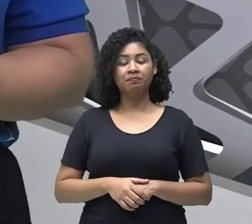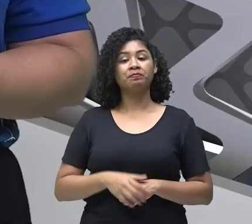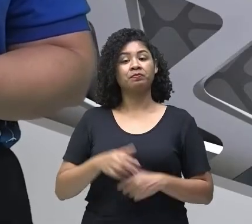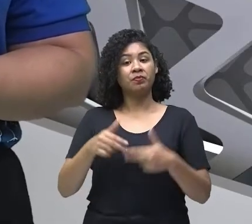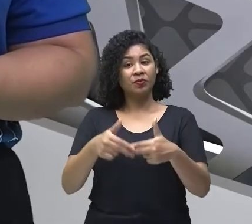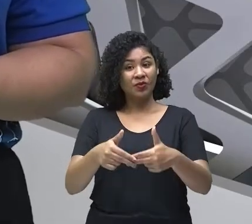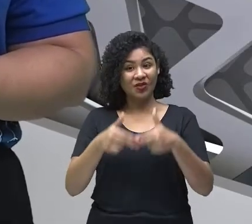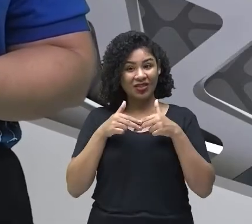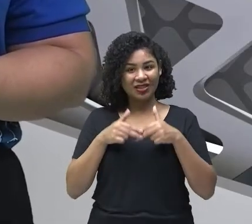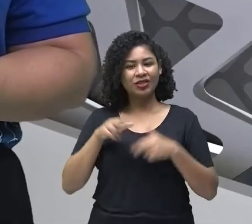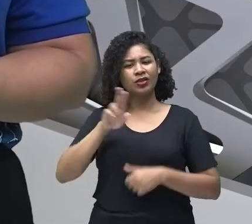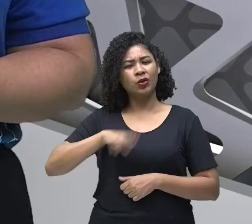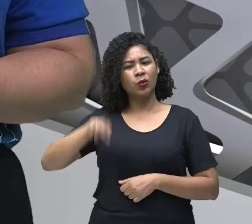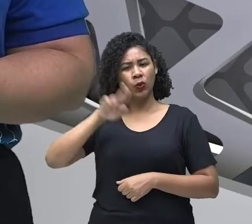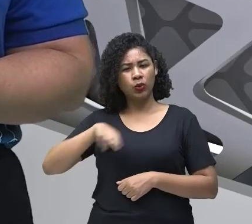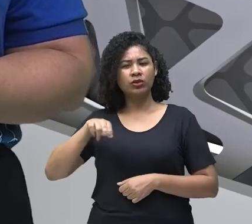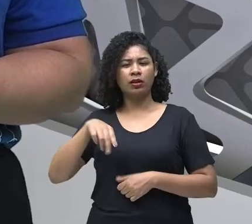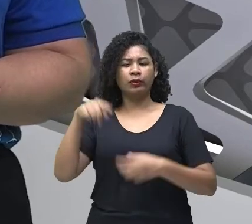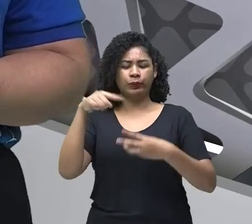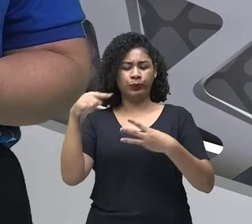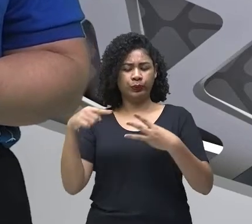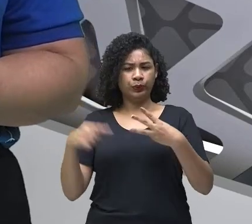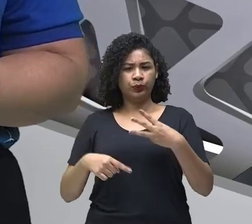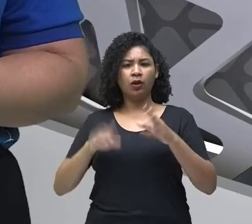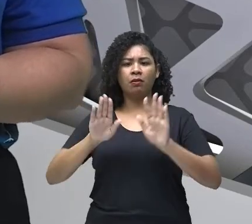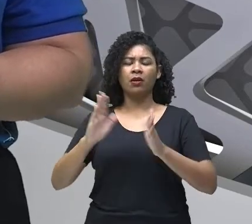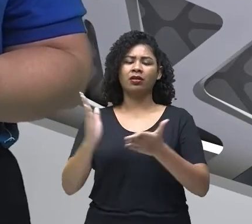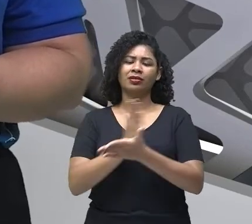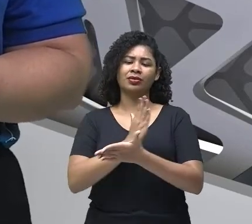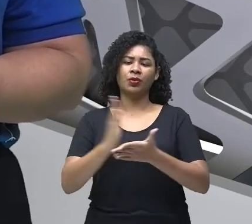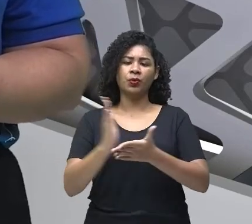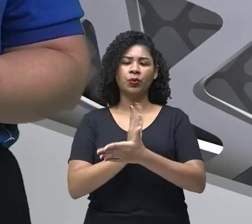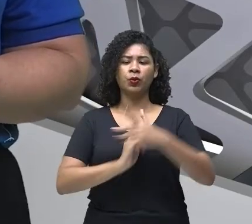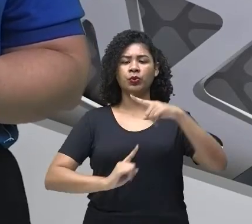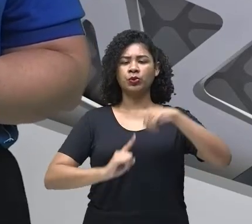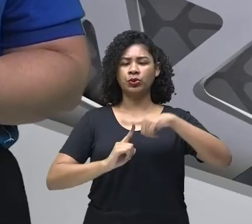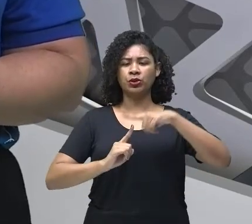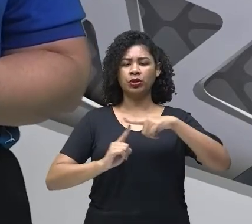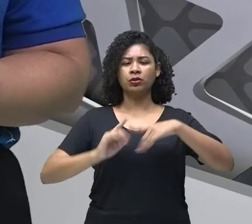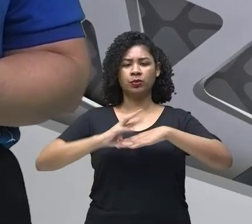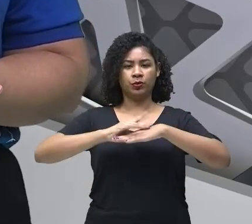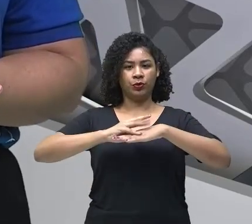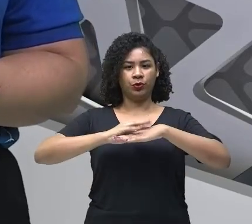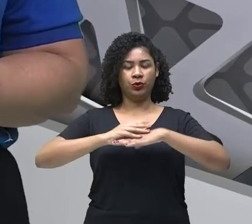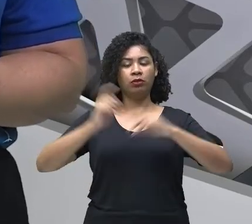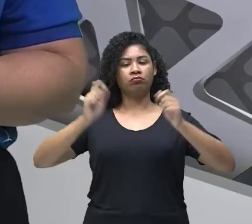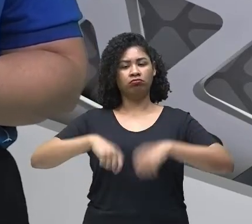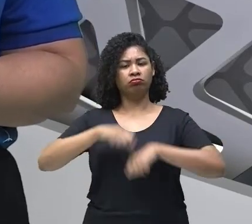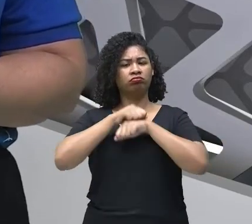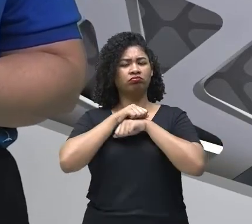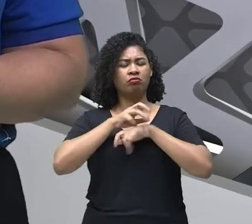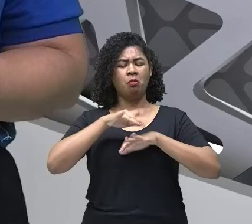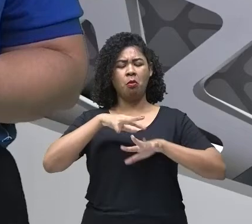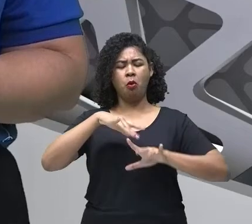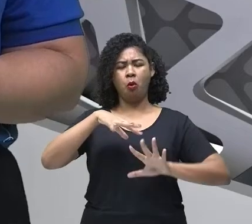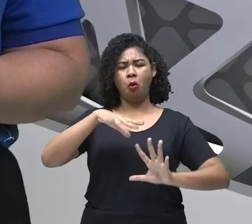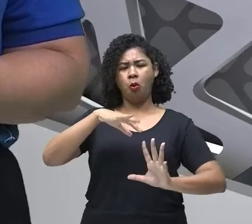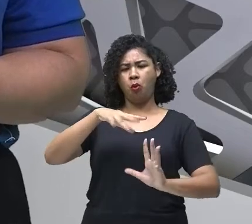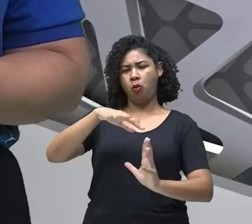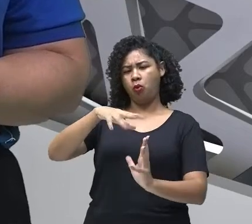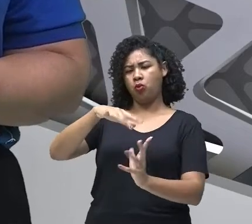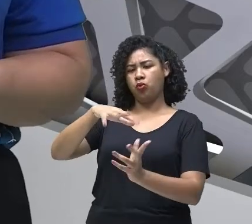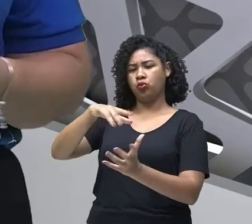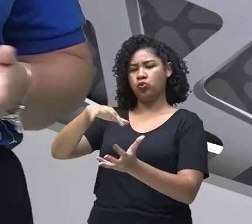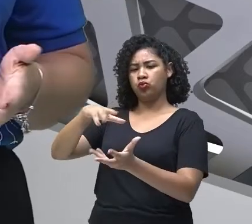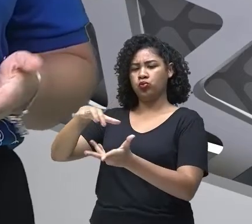assim, algumas doenças conseguem ser pandêmicas, ou seja, conseguem atingir todo